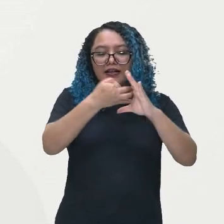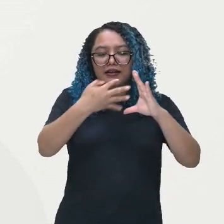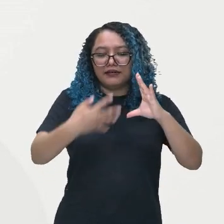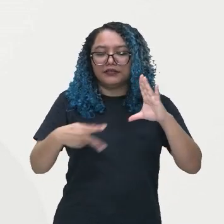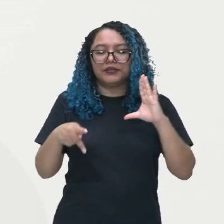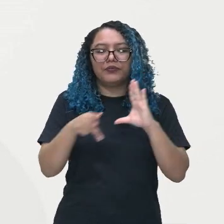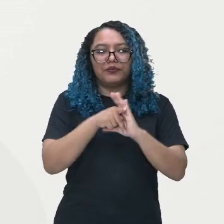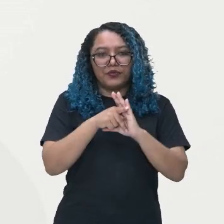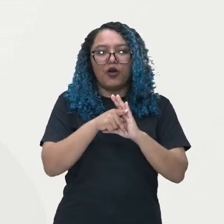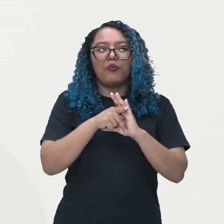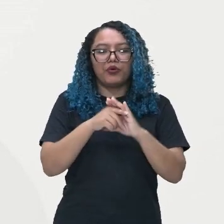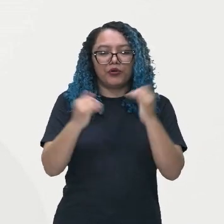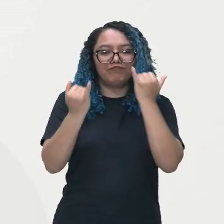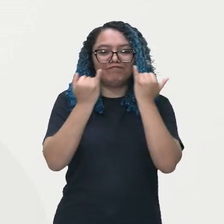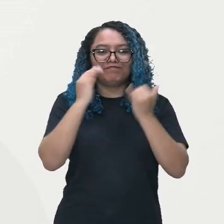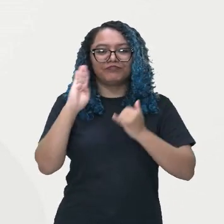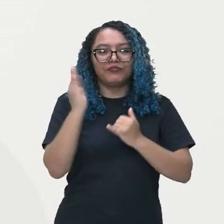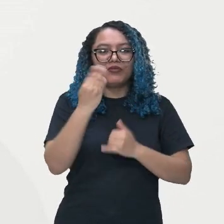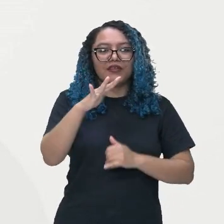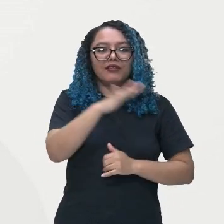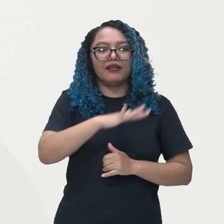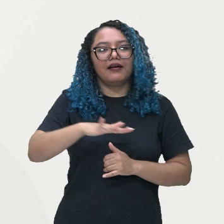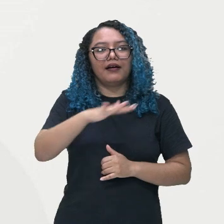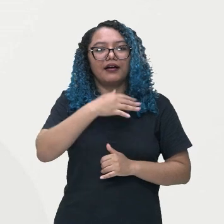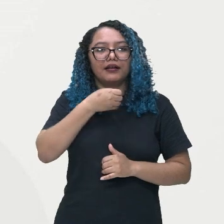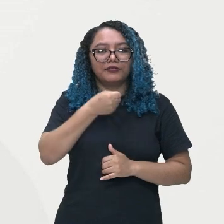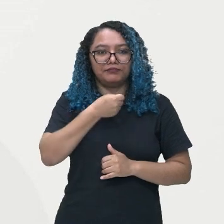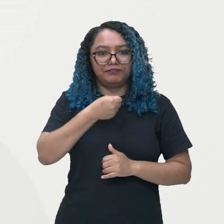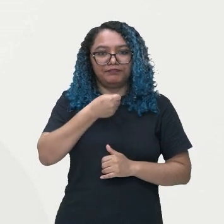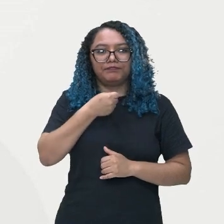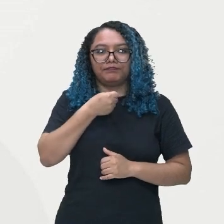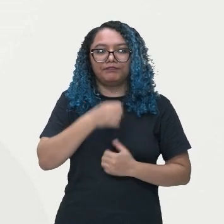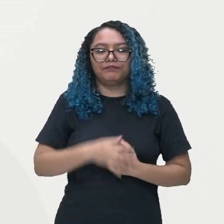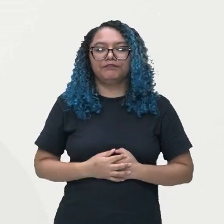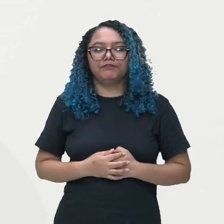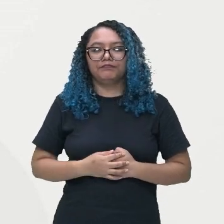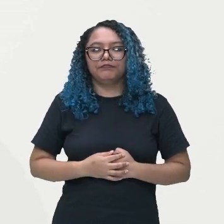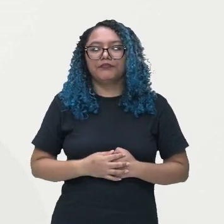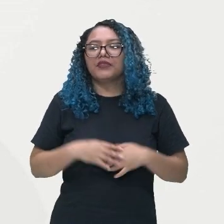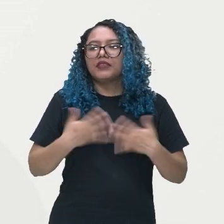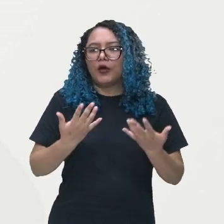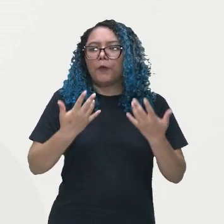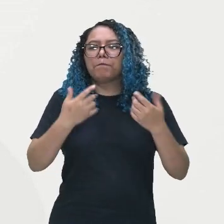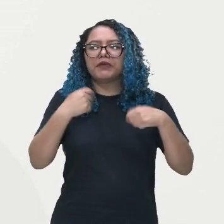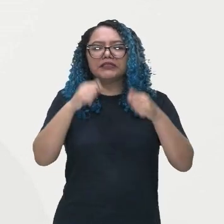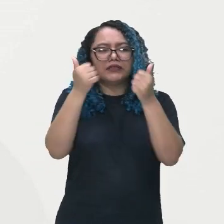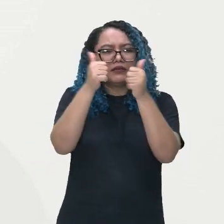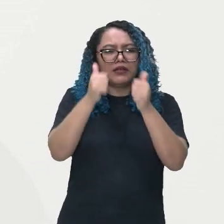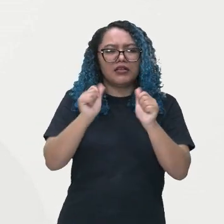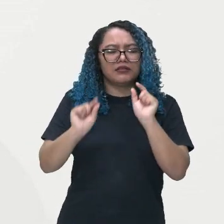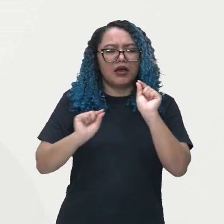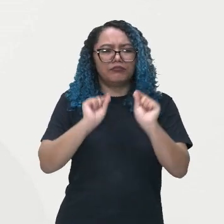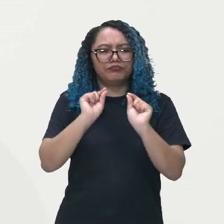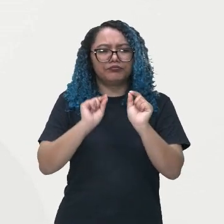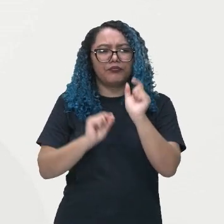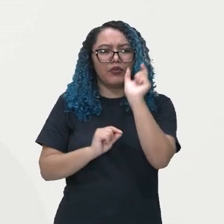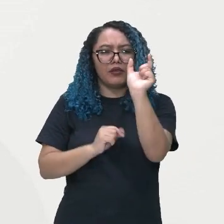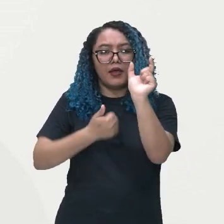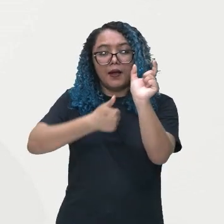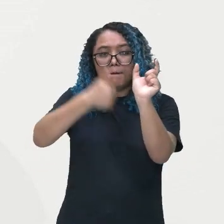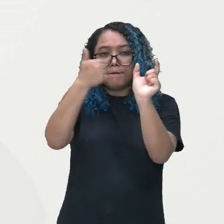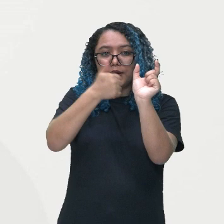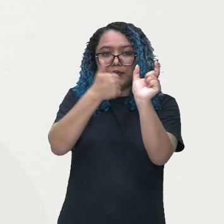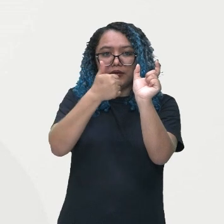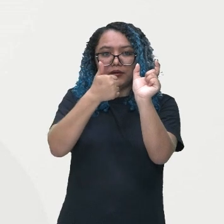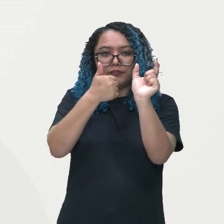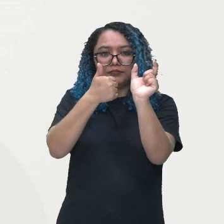news no meio jornalístico, tá? Então, o que você vai analisar? Primeiro, structural